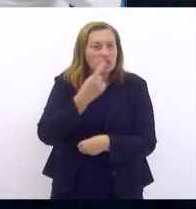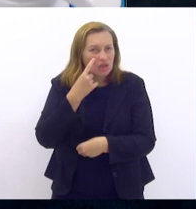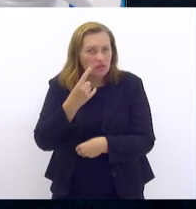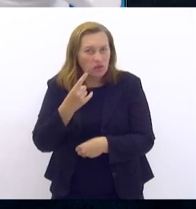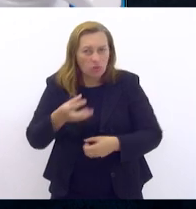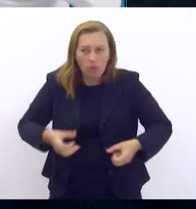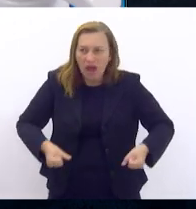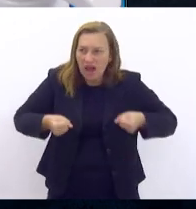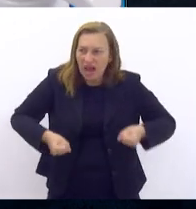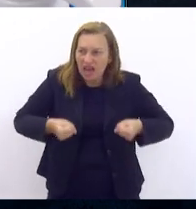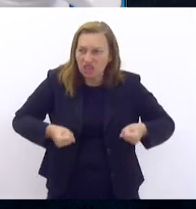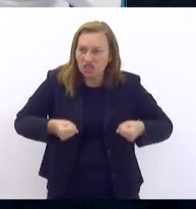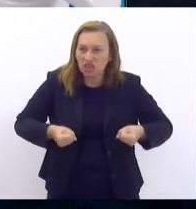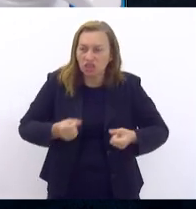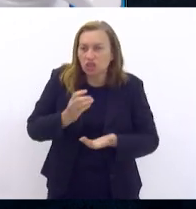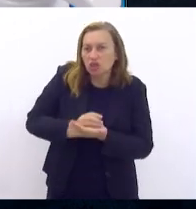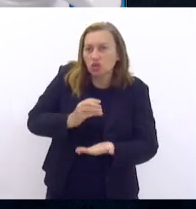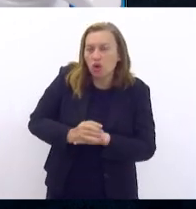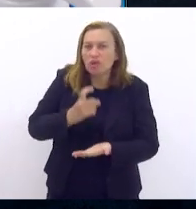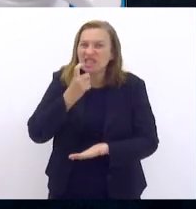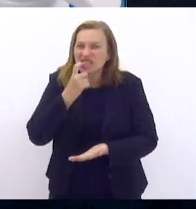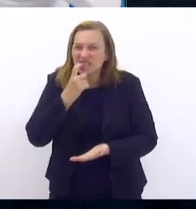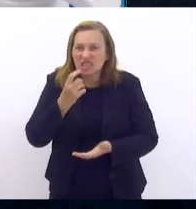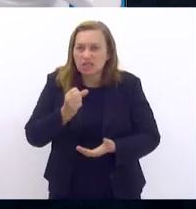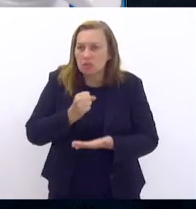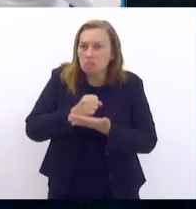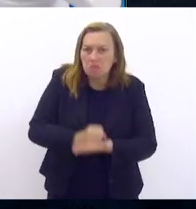copo descartável não pesa nada aquilo